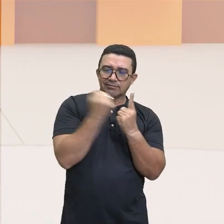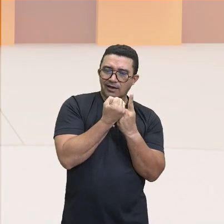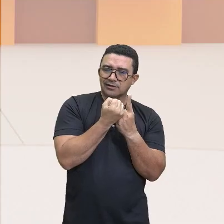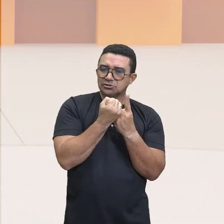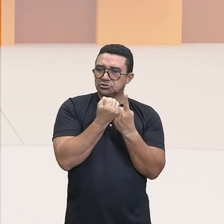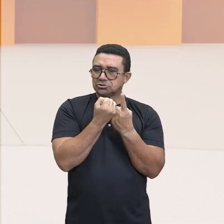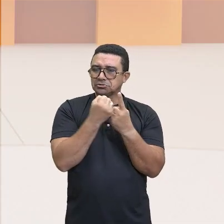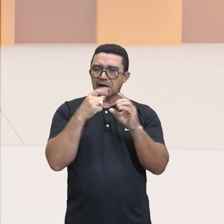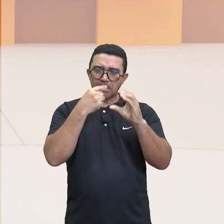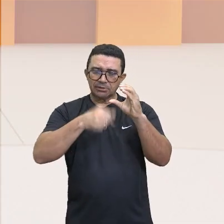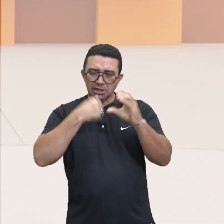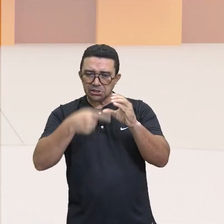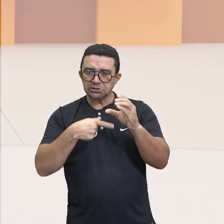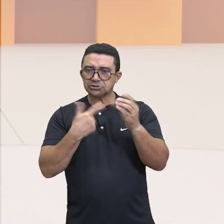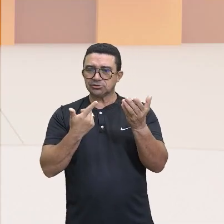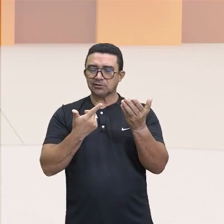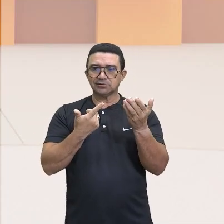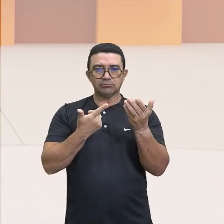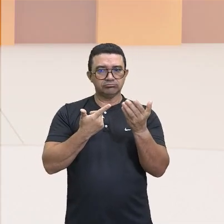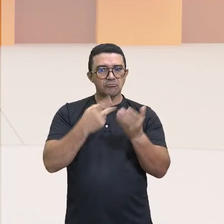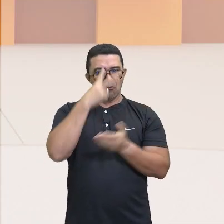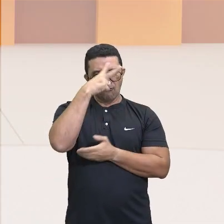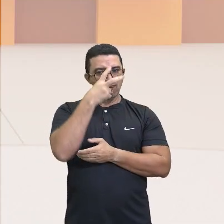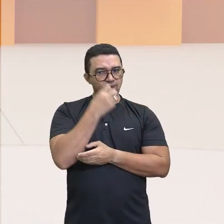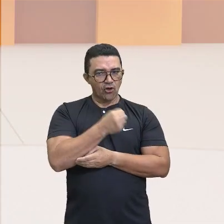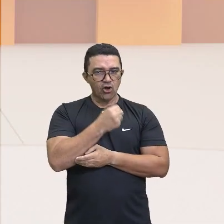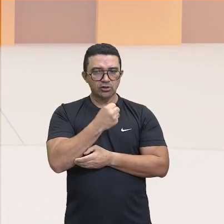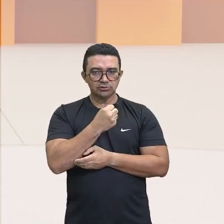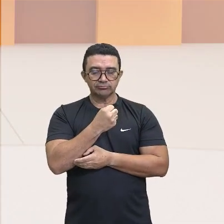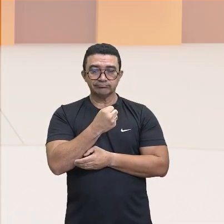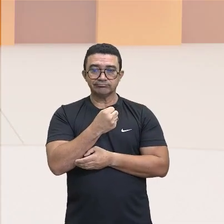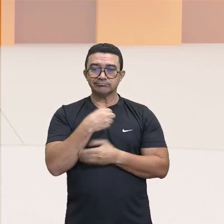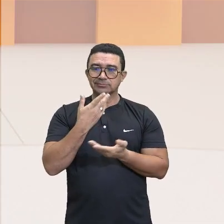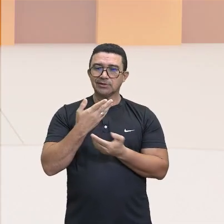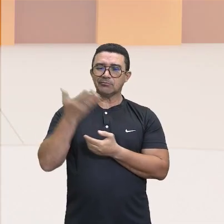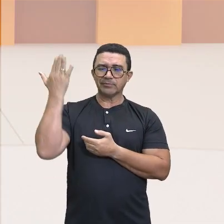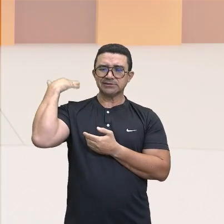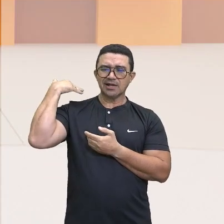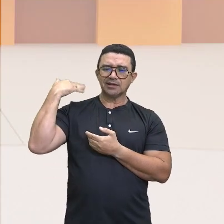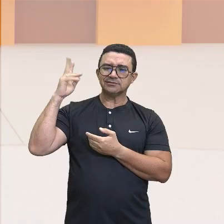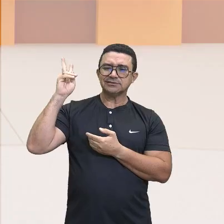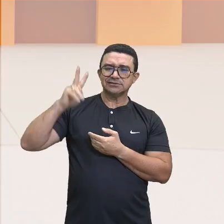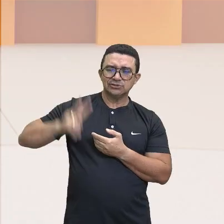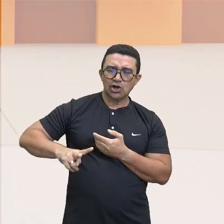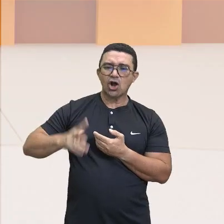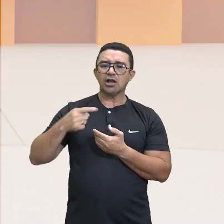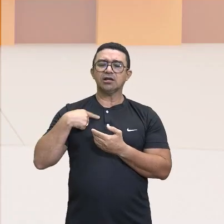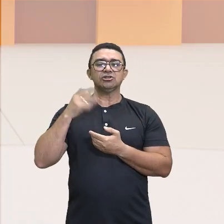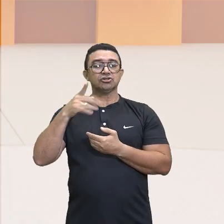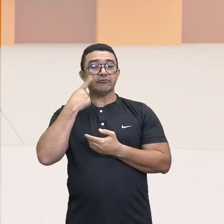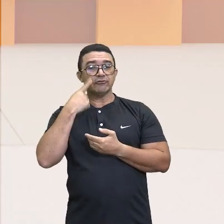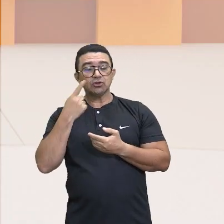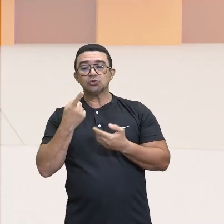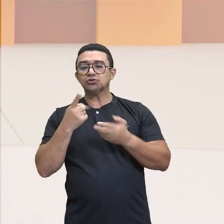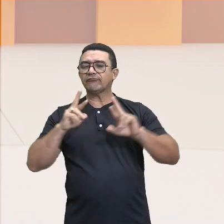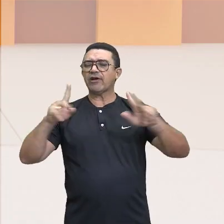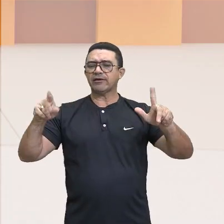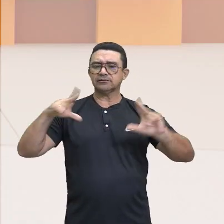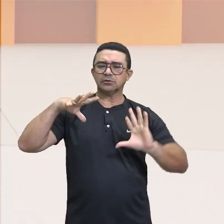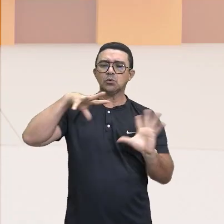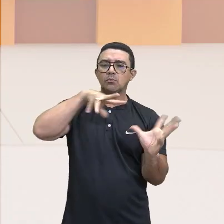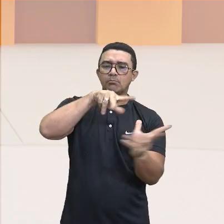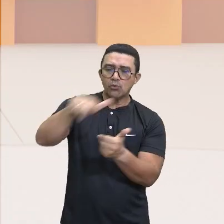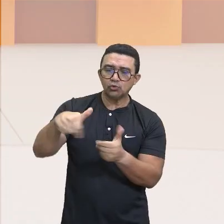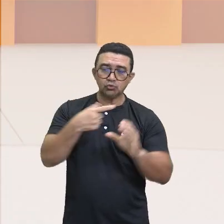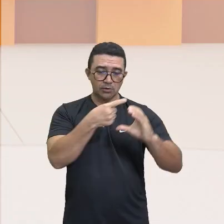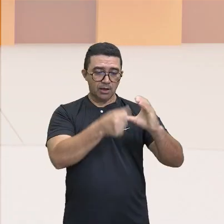né, capitalista, acabaram ficando muito mais fortes. Em história, lá em história, vocês devem ter visto já a diferença do mundo ali, né, entre